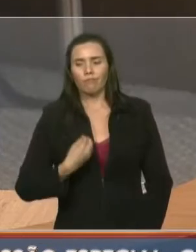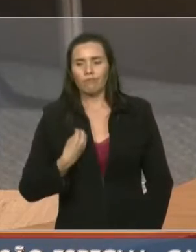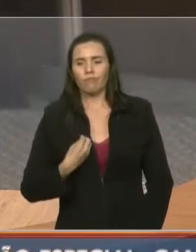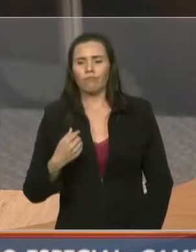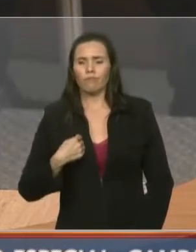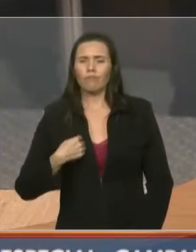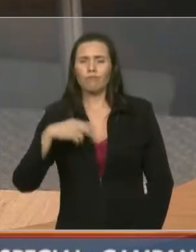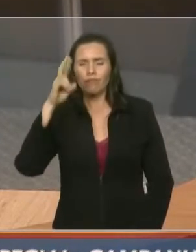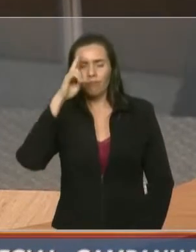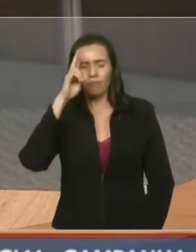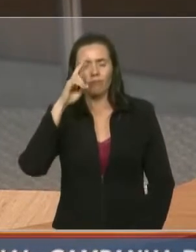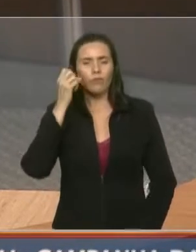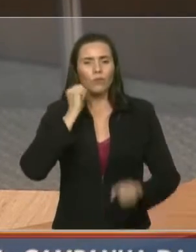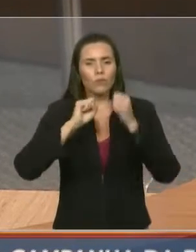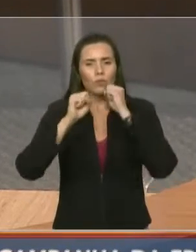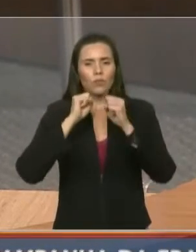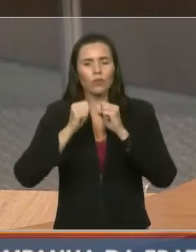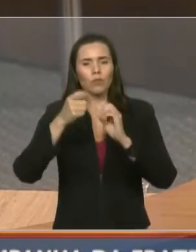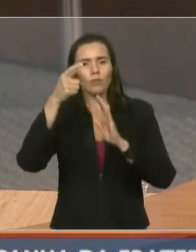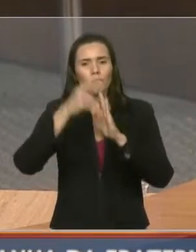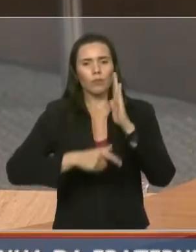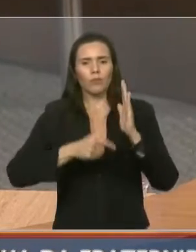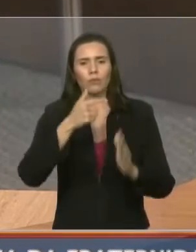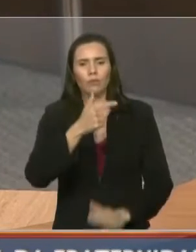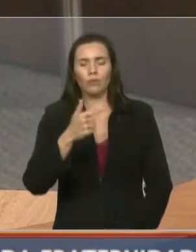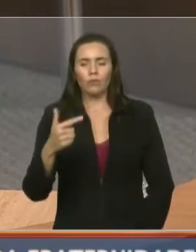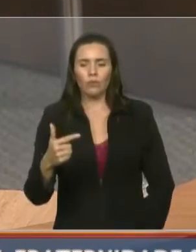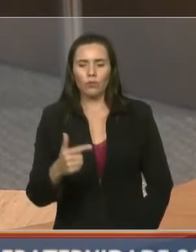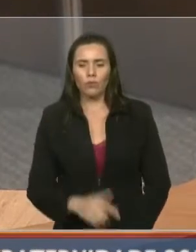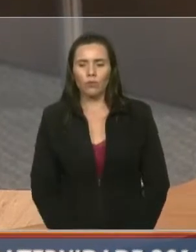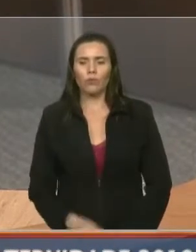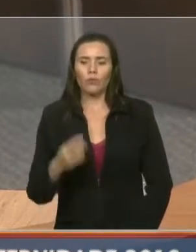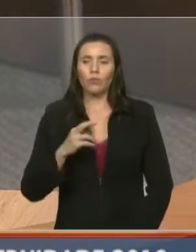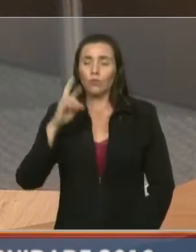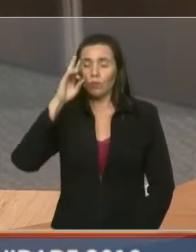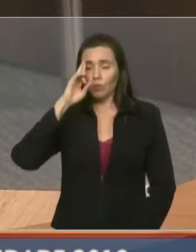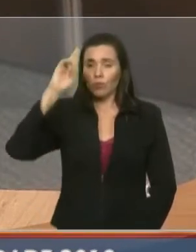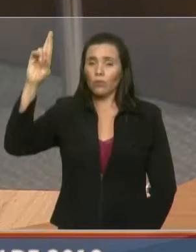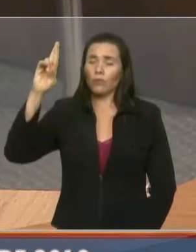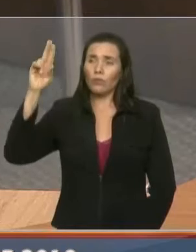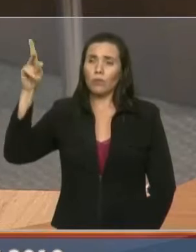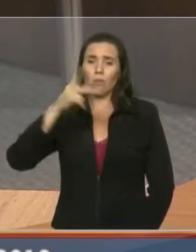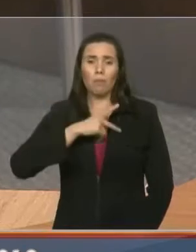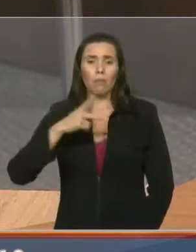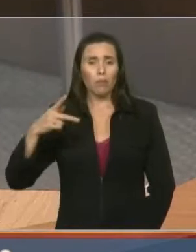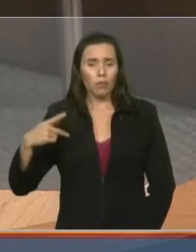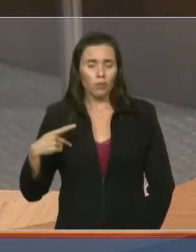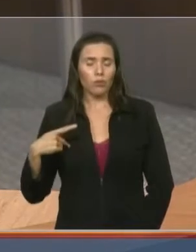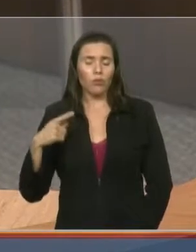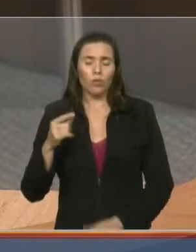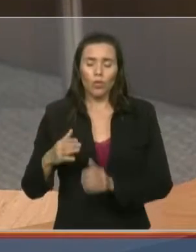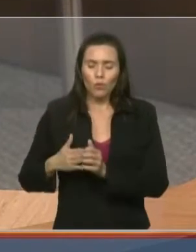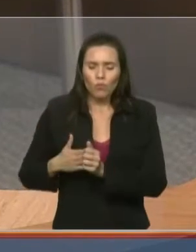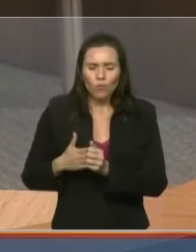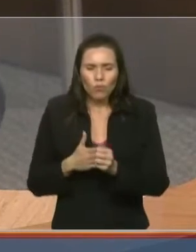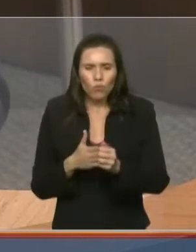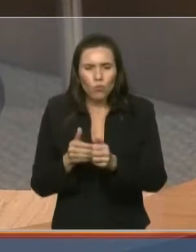do Salmo 22, que diz: o Senhor é o pastor que nos conduz, não nos falta coisa